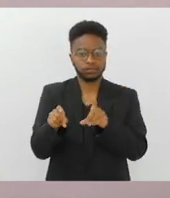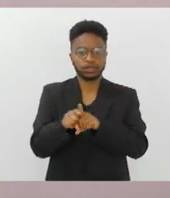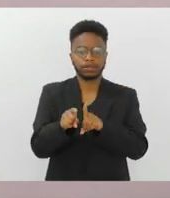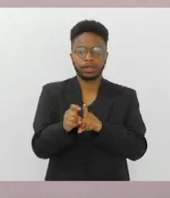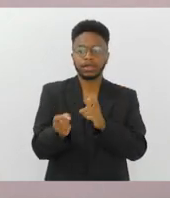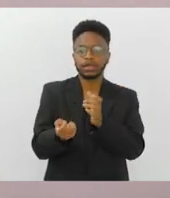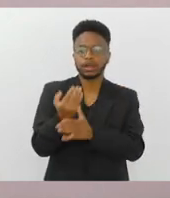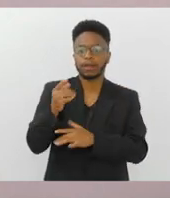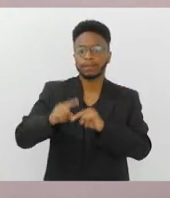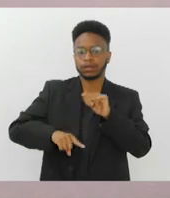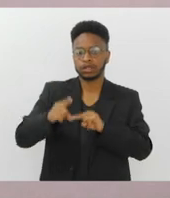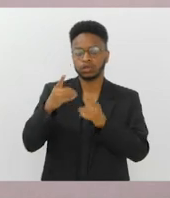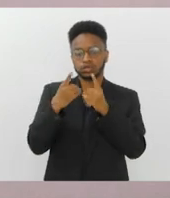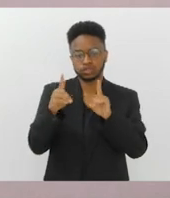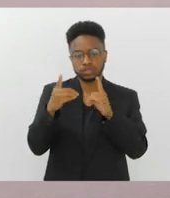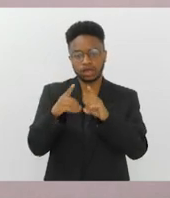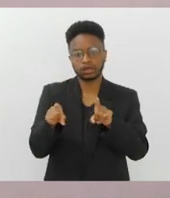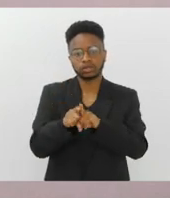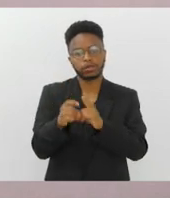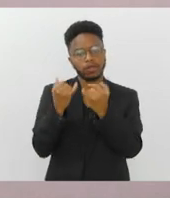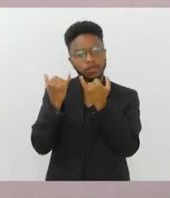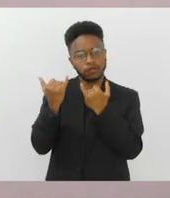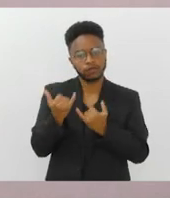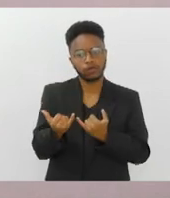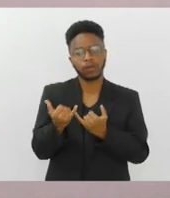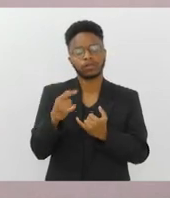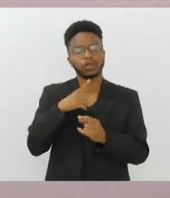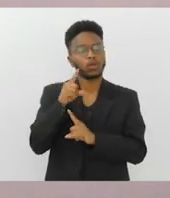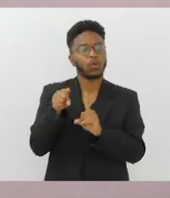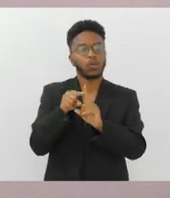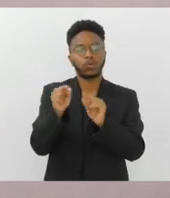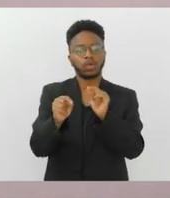disponibilizar material didático e informativo com o objetivo de